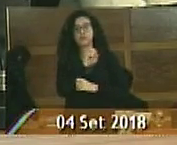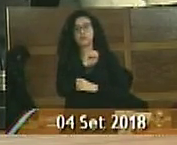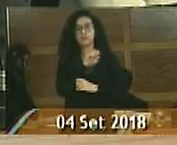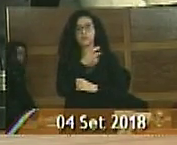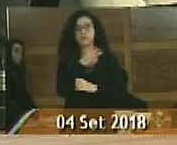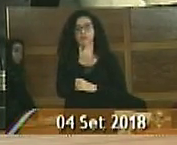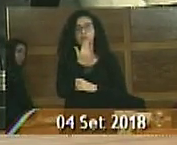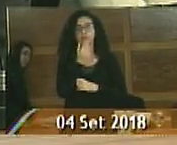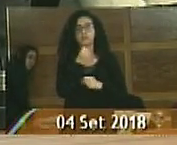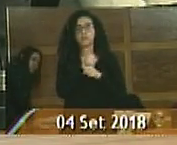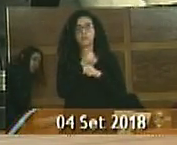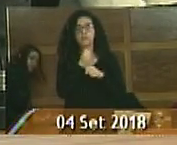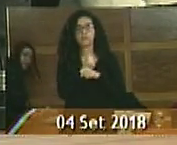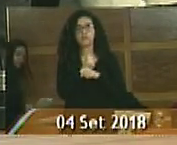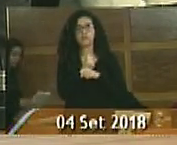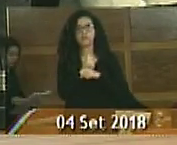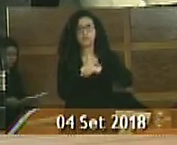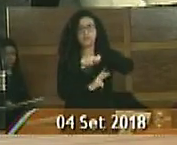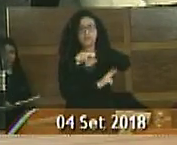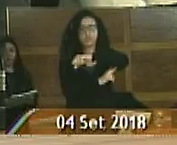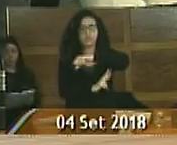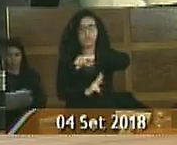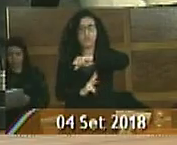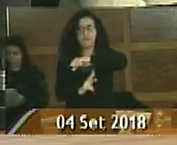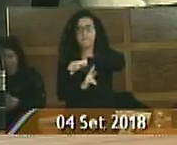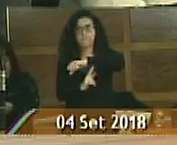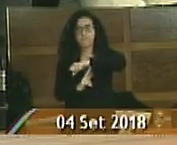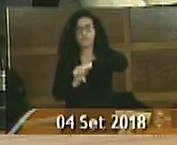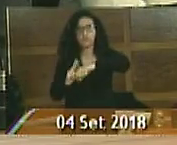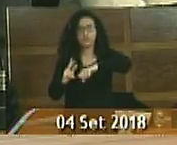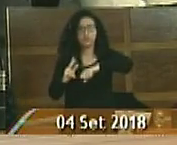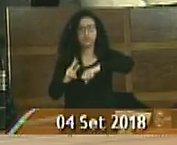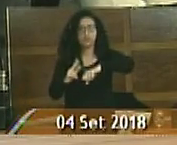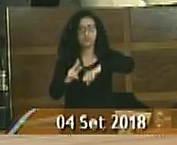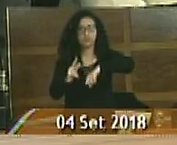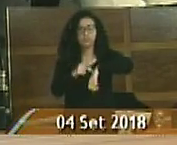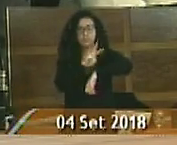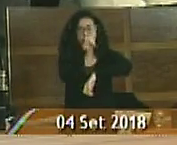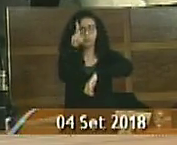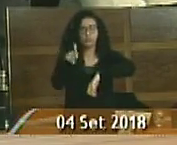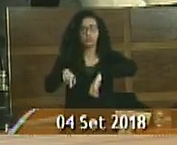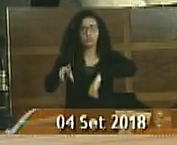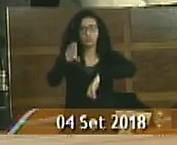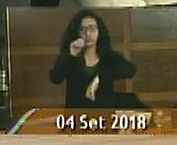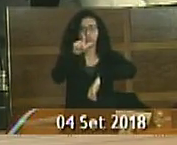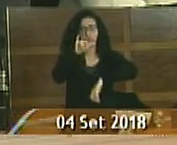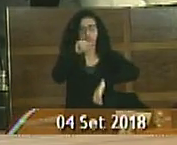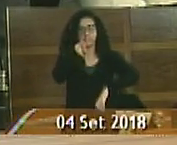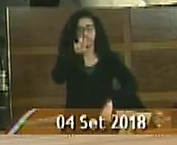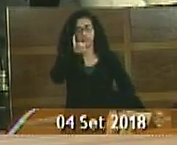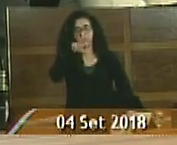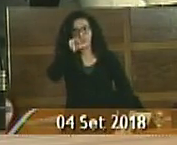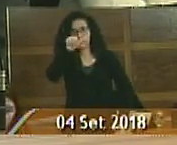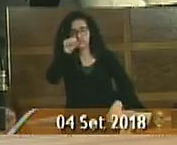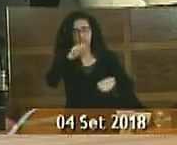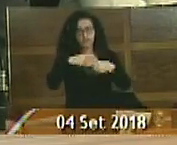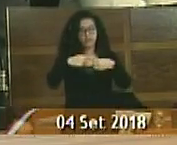1803, construção de uma ponte na rua Monte das Oliveiras, próximo ao Bicão, bairro Parque